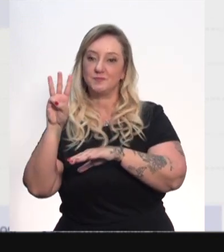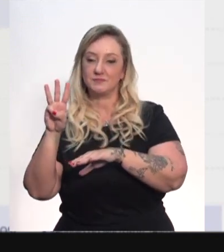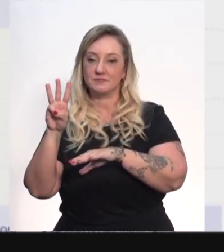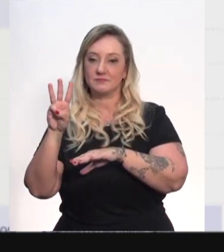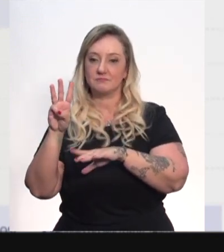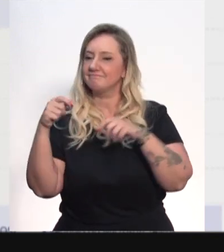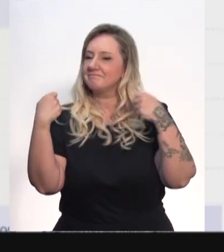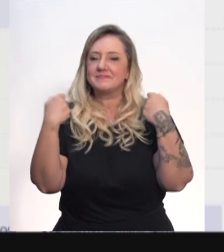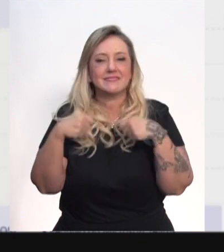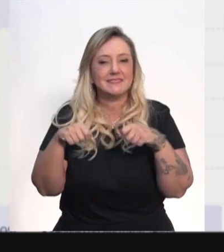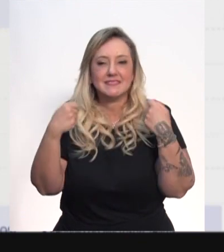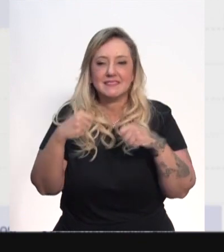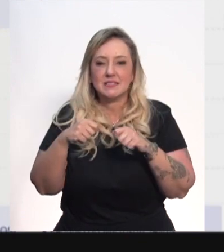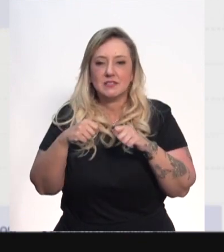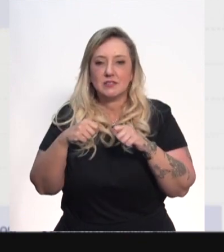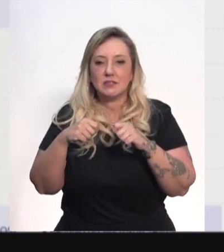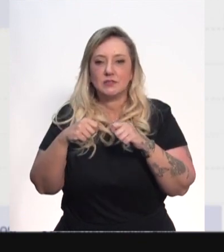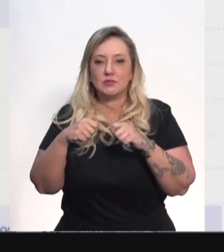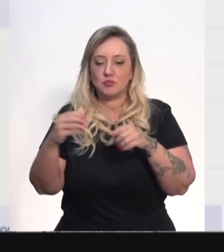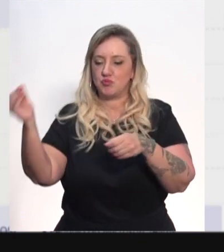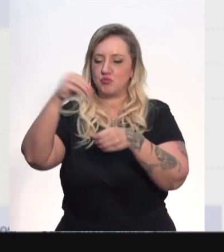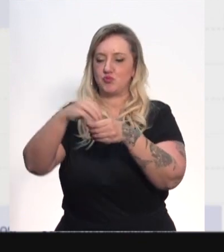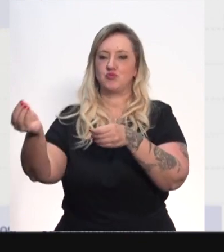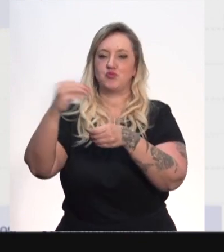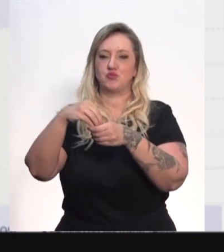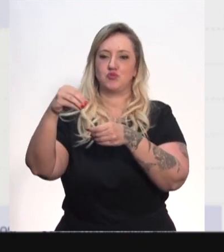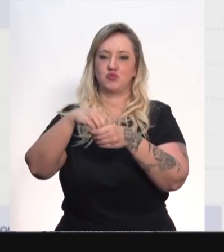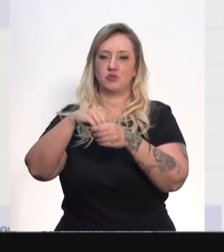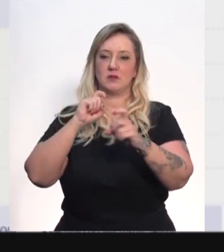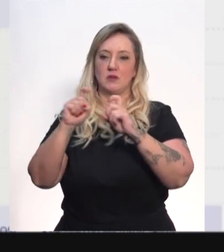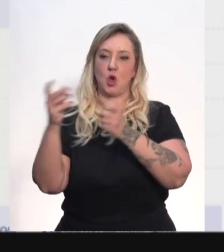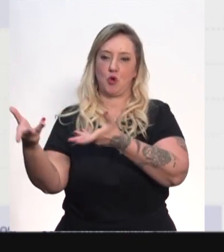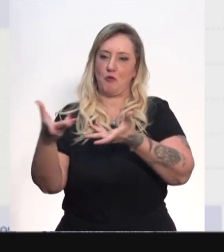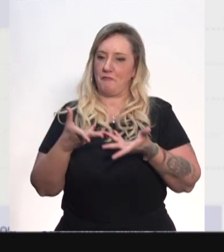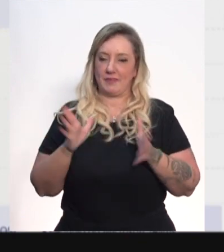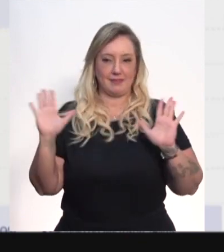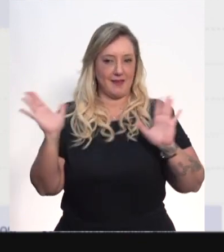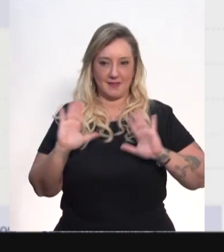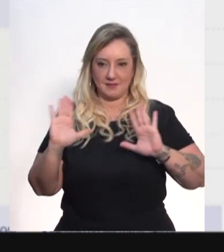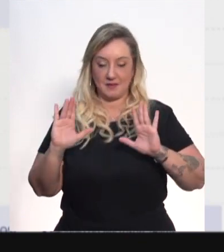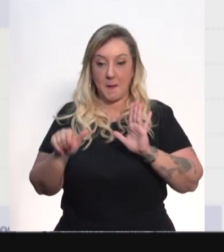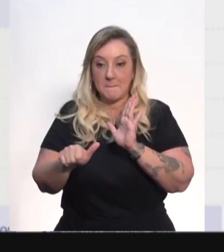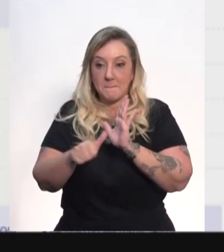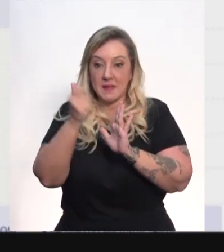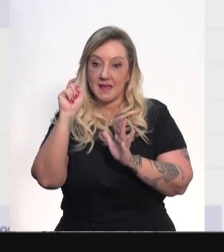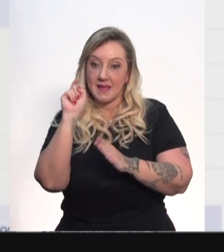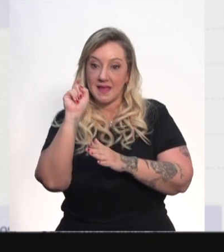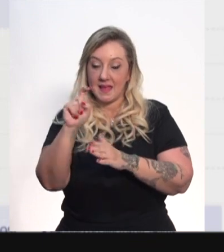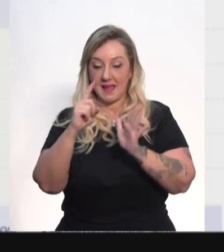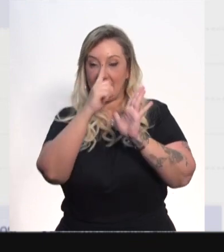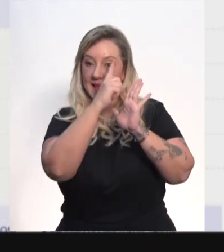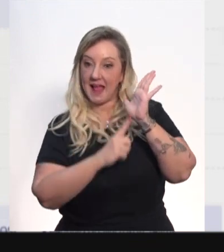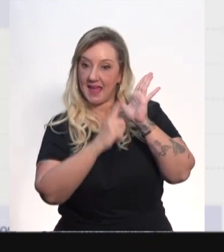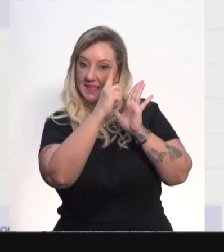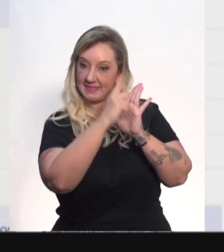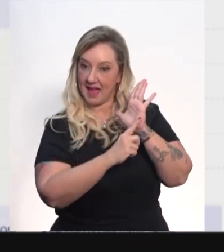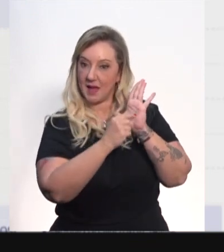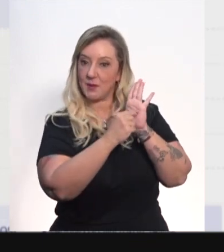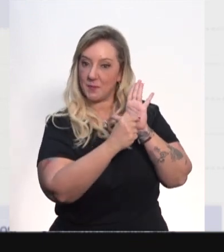algumas pessoas acaba sendo um pouco mais intuitivo, para outras menos. Mas a ideia é que, além dos cursos, além das orientações, que